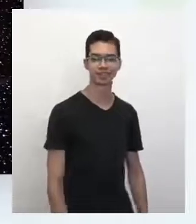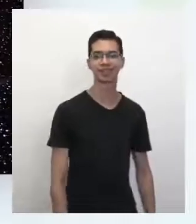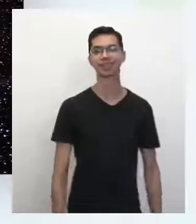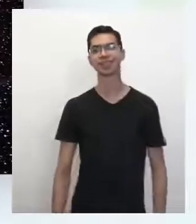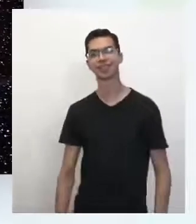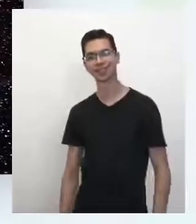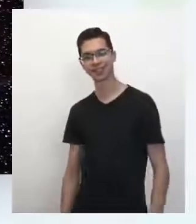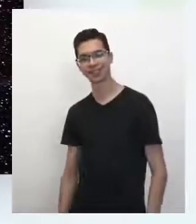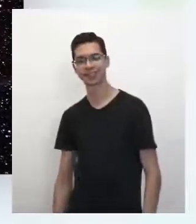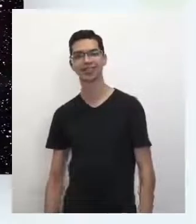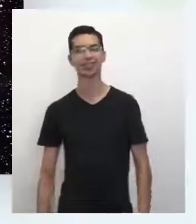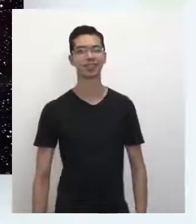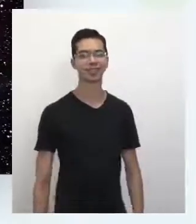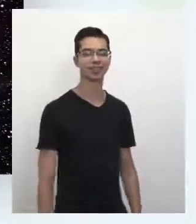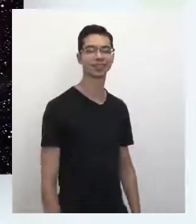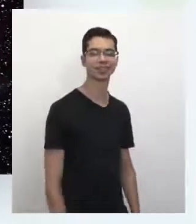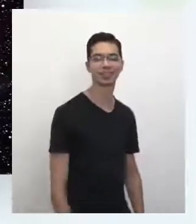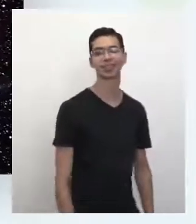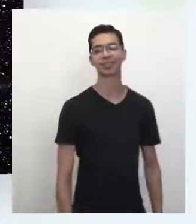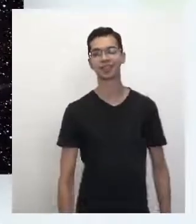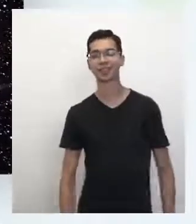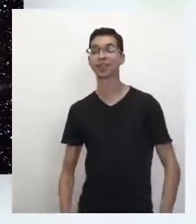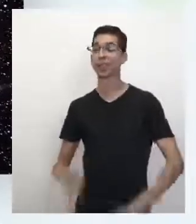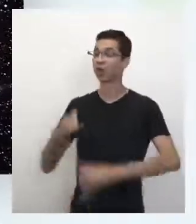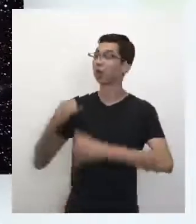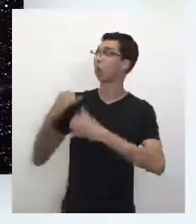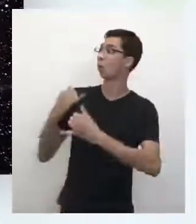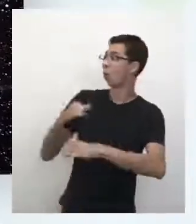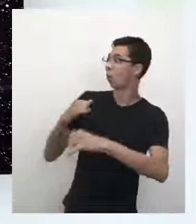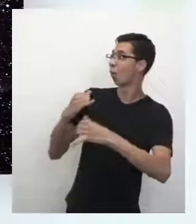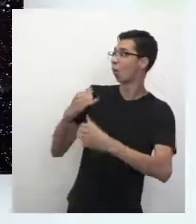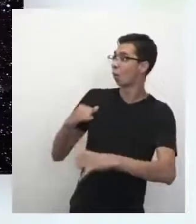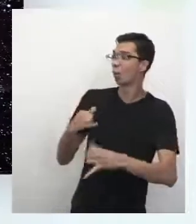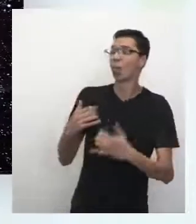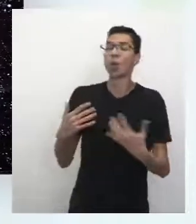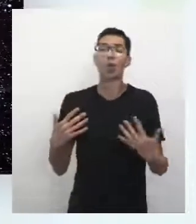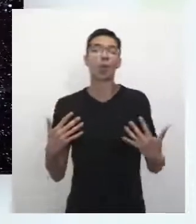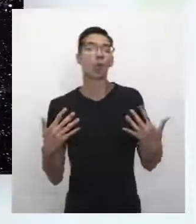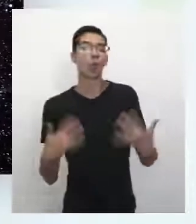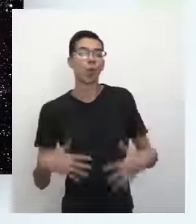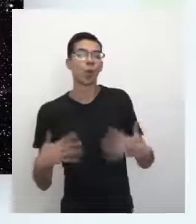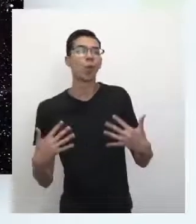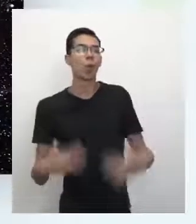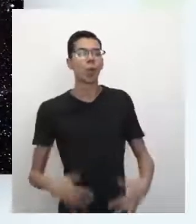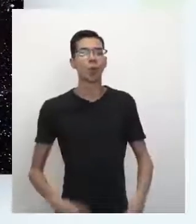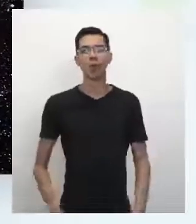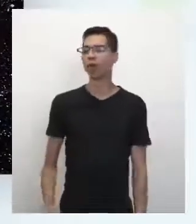Ou energia, quantos nomes você